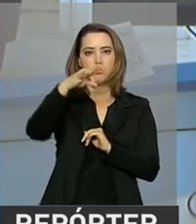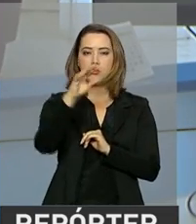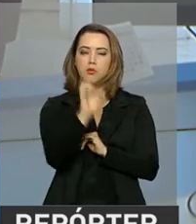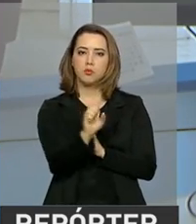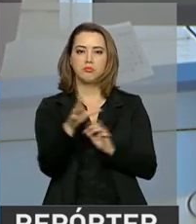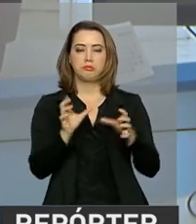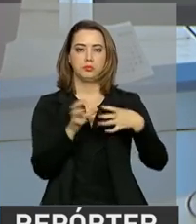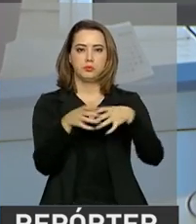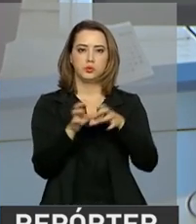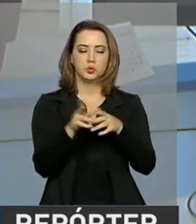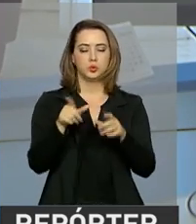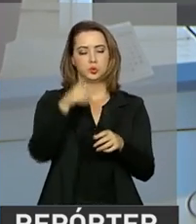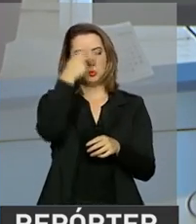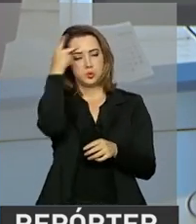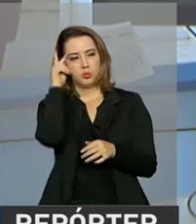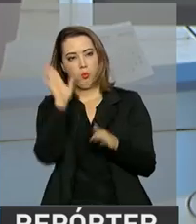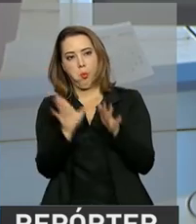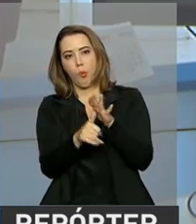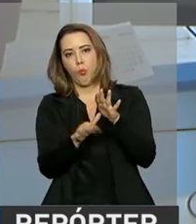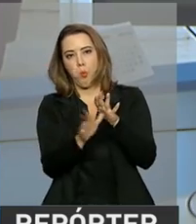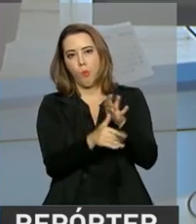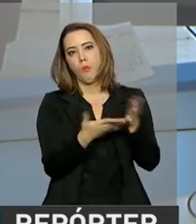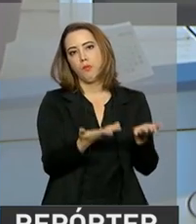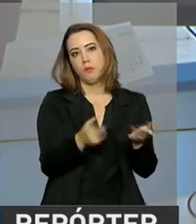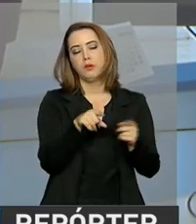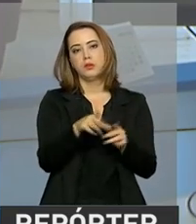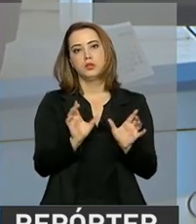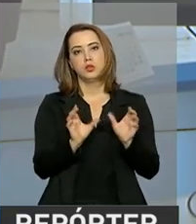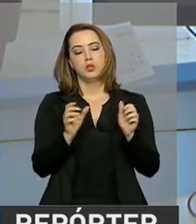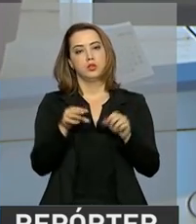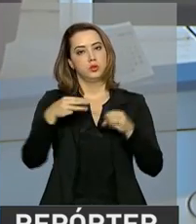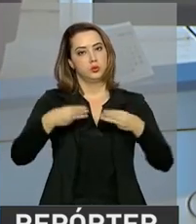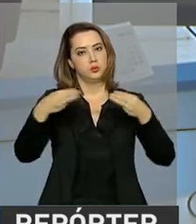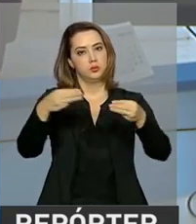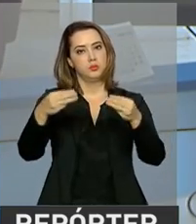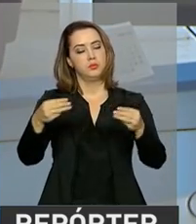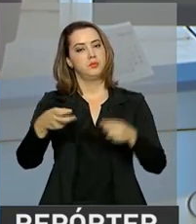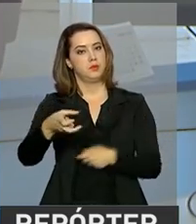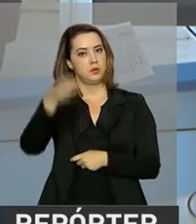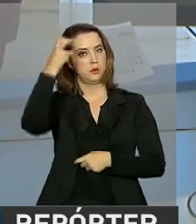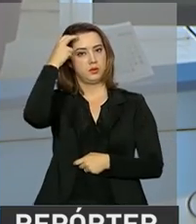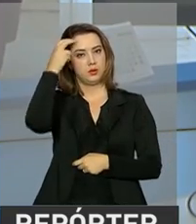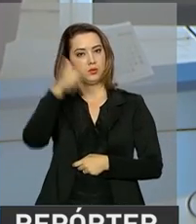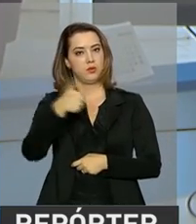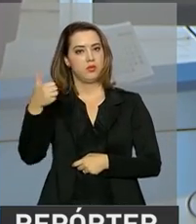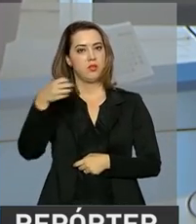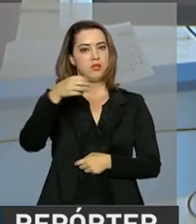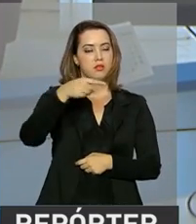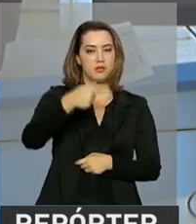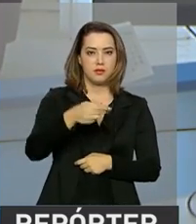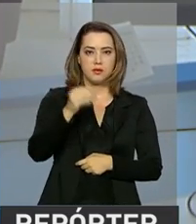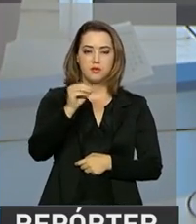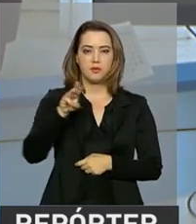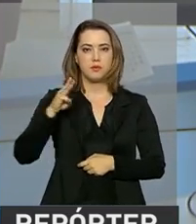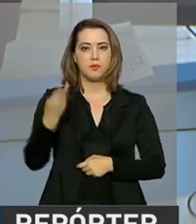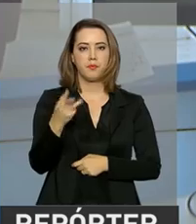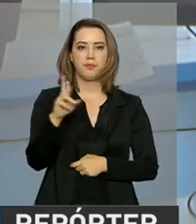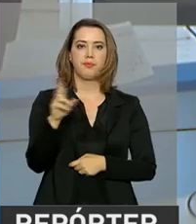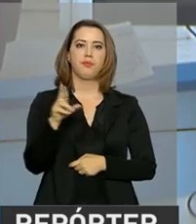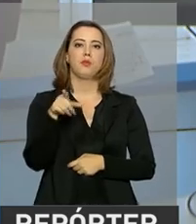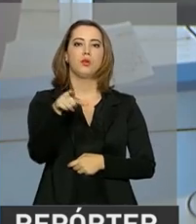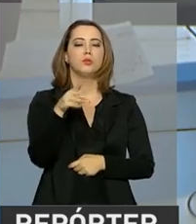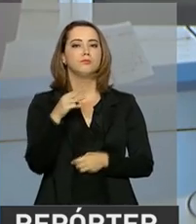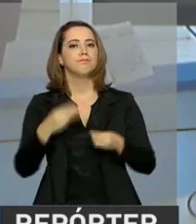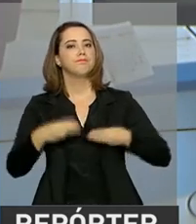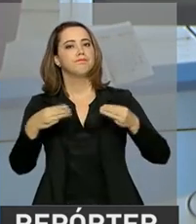no ministério da cultura na aprovação de projetos que somam R 170 milhões de reais em nota o ministério da cultura se